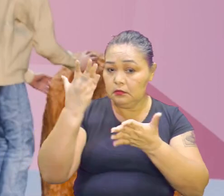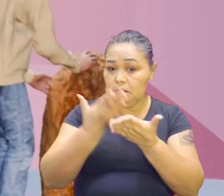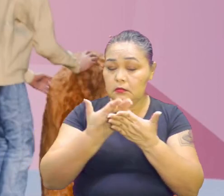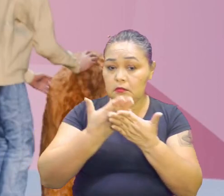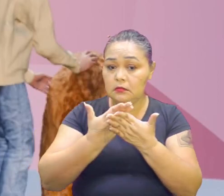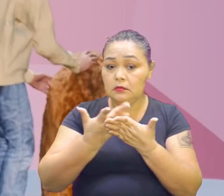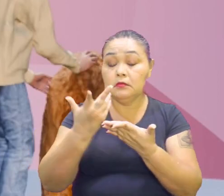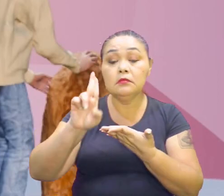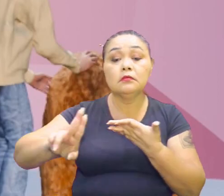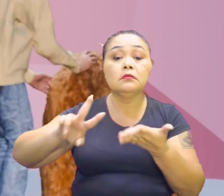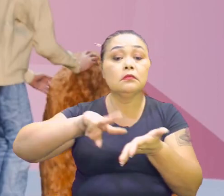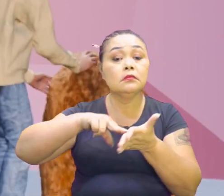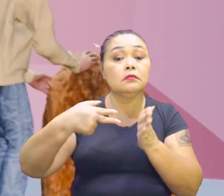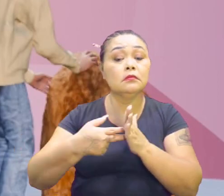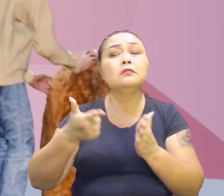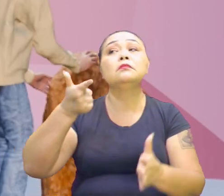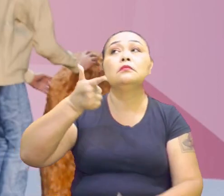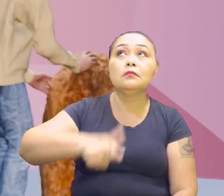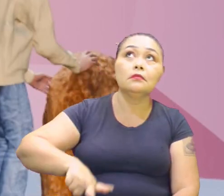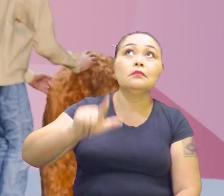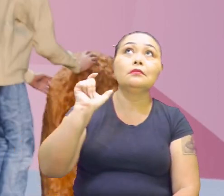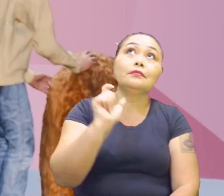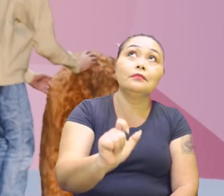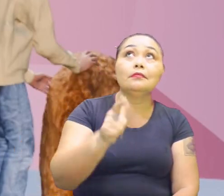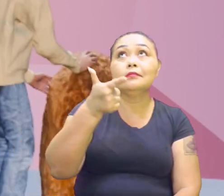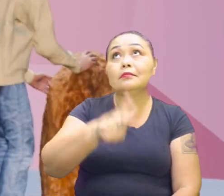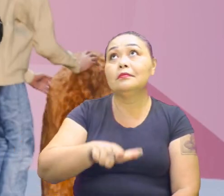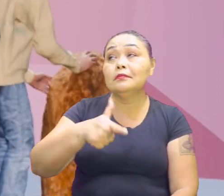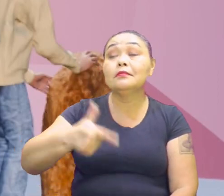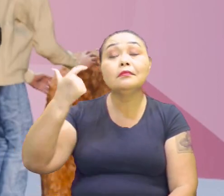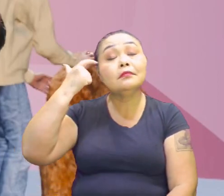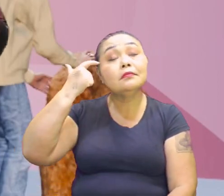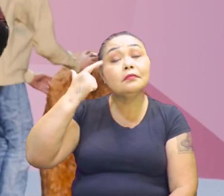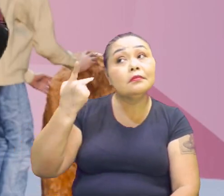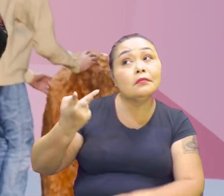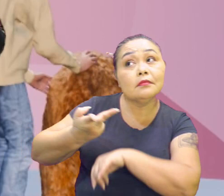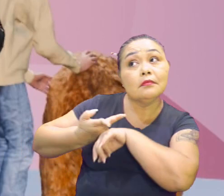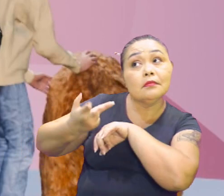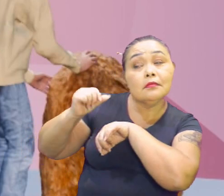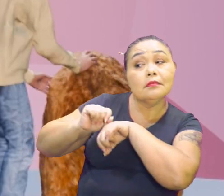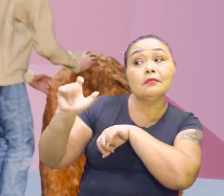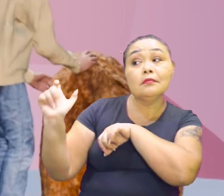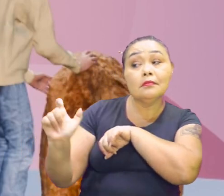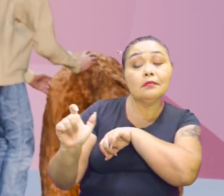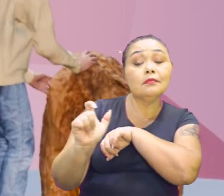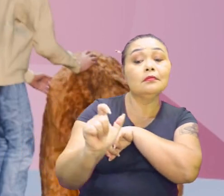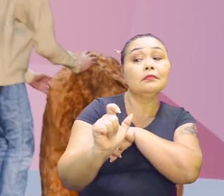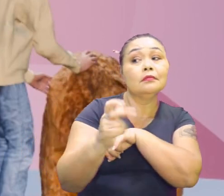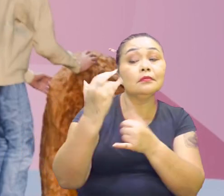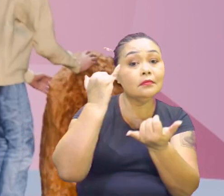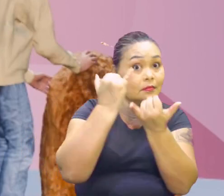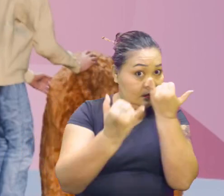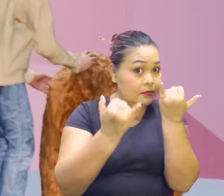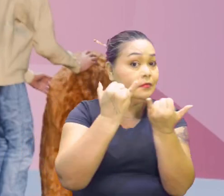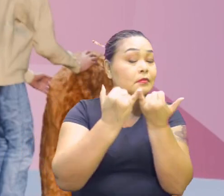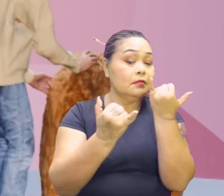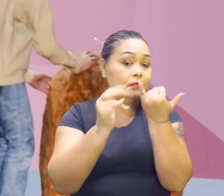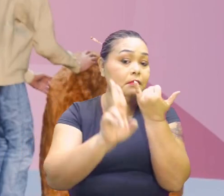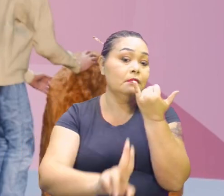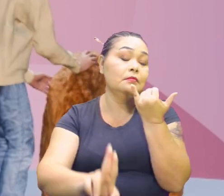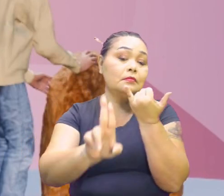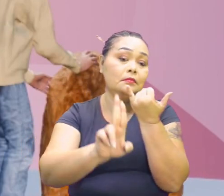tivemos? Para que serve o sinônimo? Para não ficar repetindo as palavras. Eu vou buscar as palavras que são parecidas.